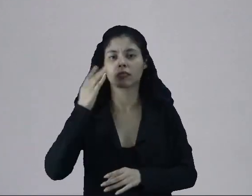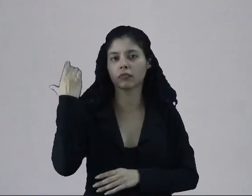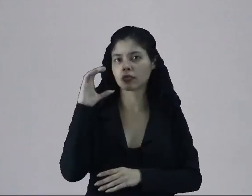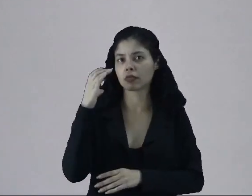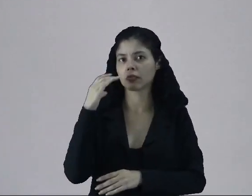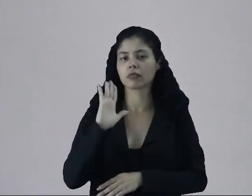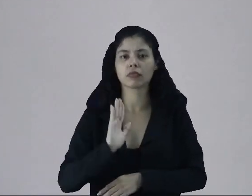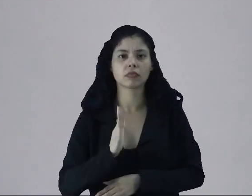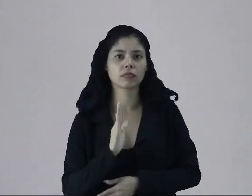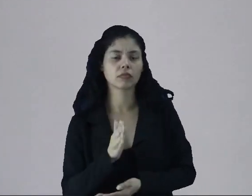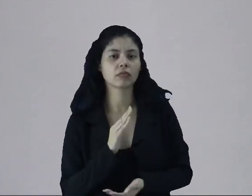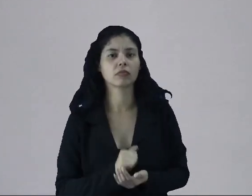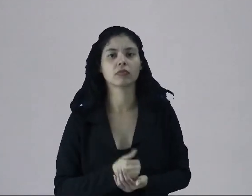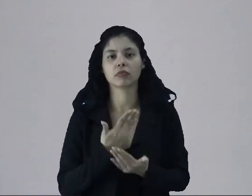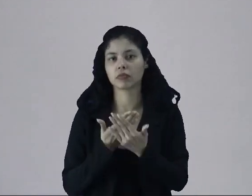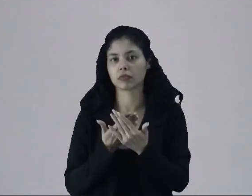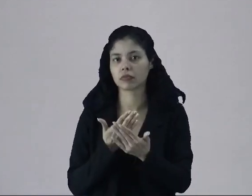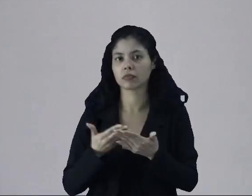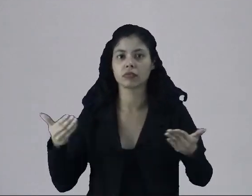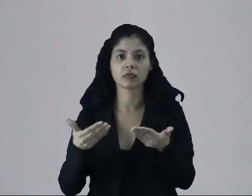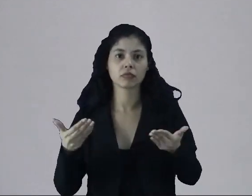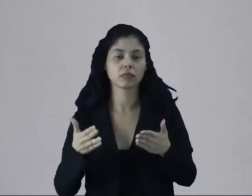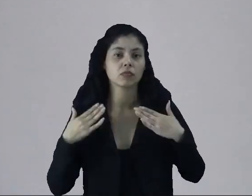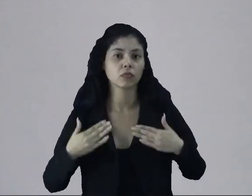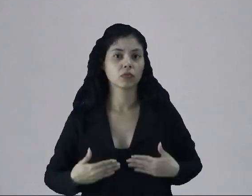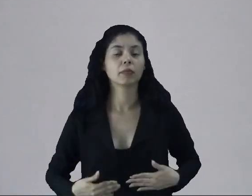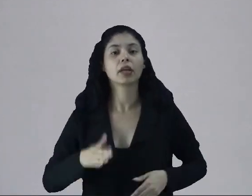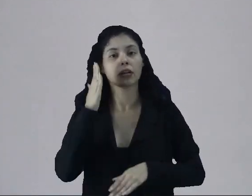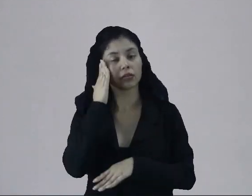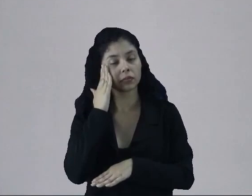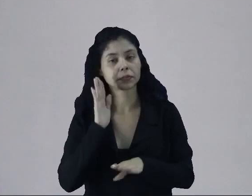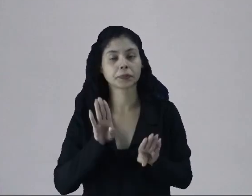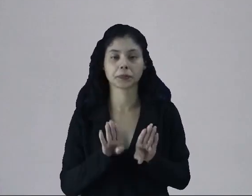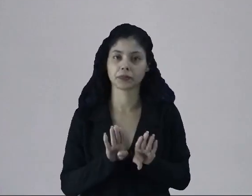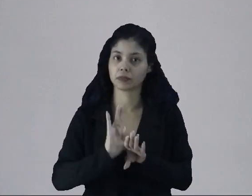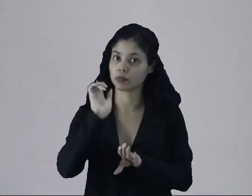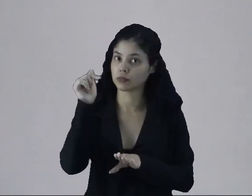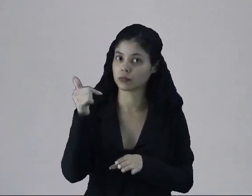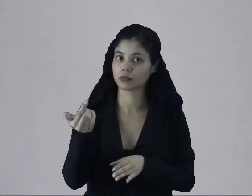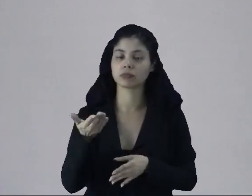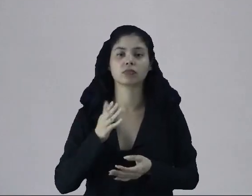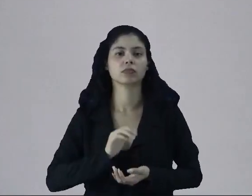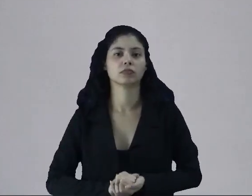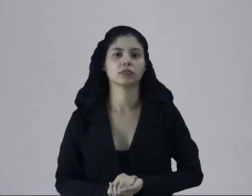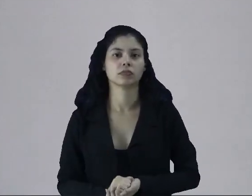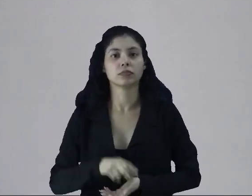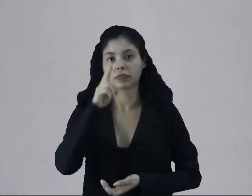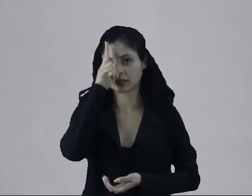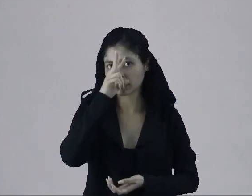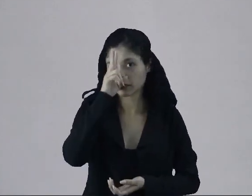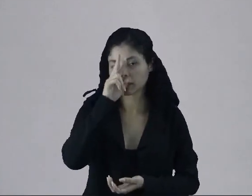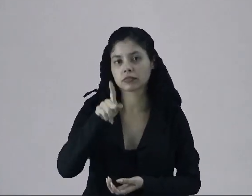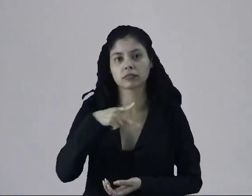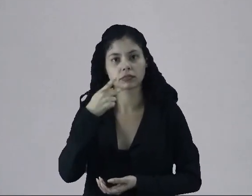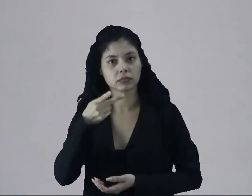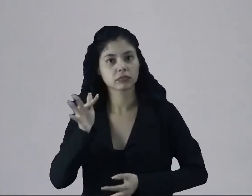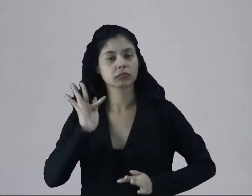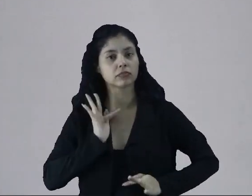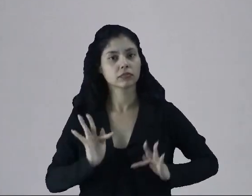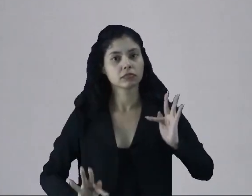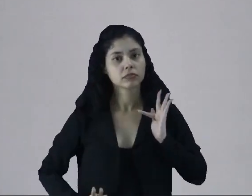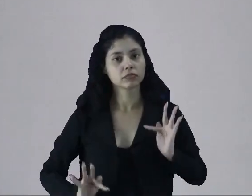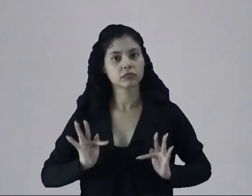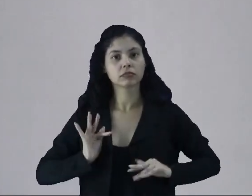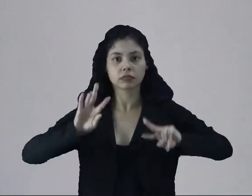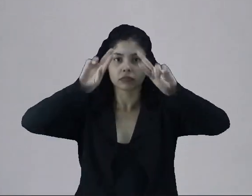descobriu hoje sobre o funcionamento do nosso corpo, para entender também como funcionam outros organismos. Lembrando que se a gente está falando da fisiologia humana, a gente